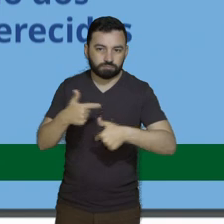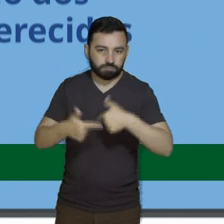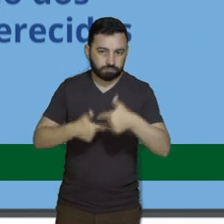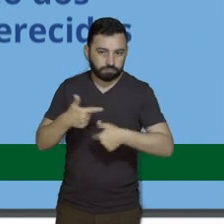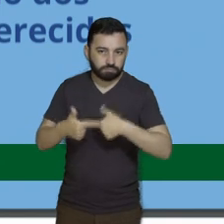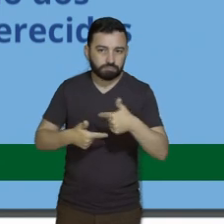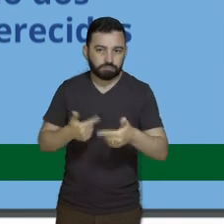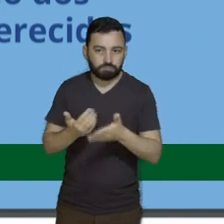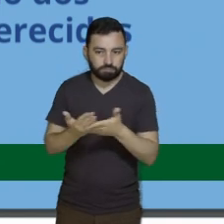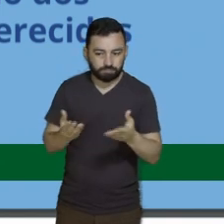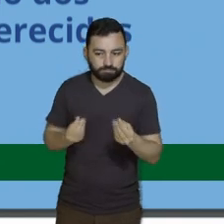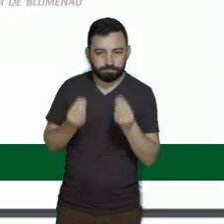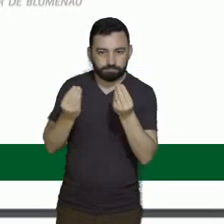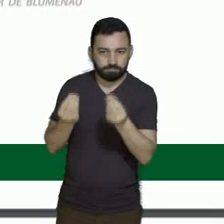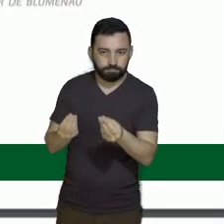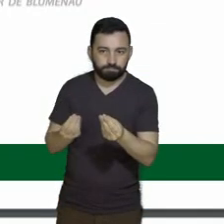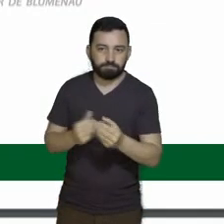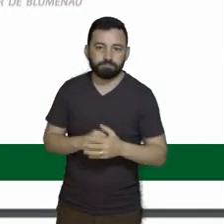oferecidos.